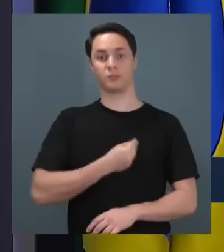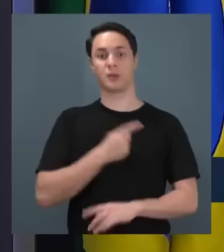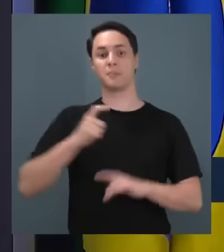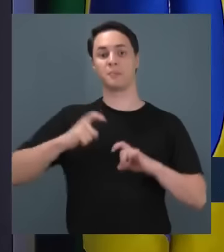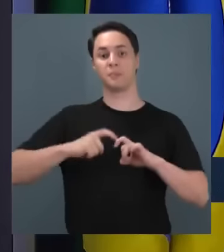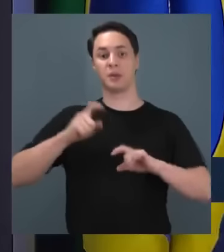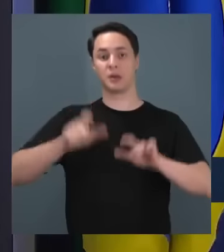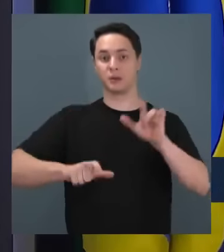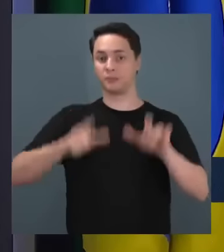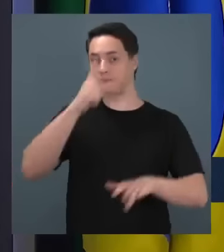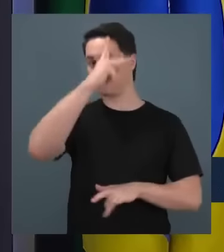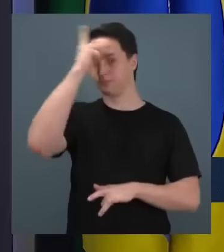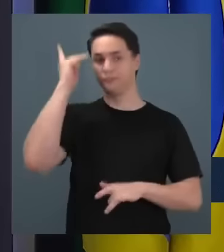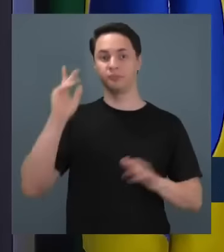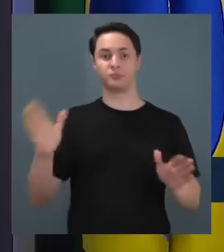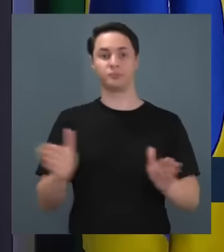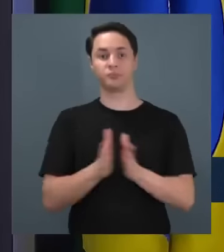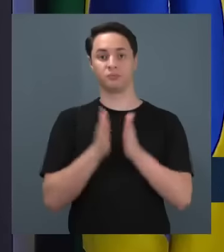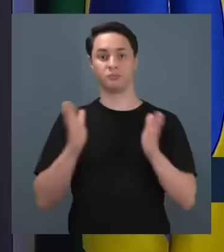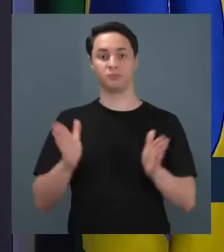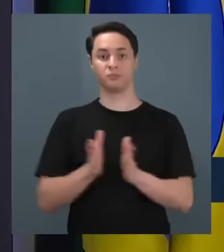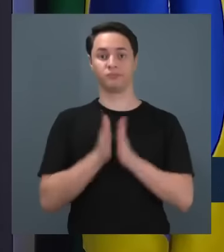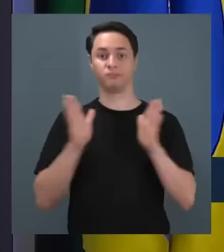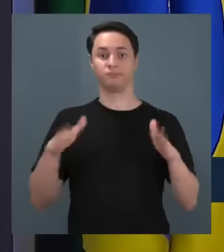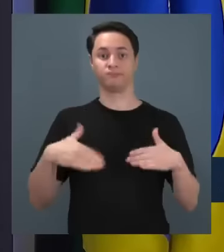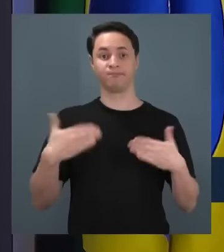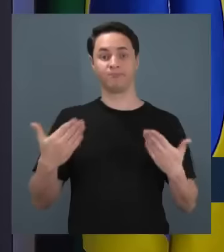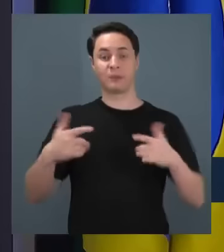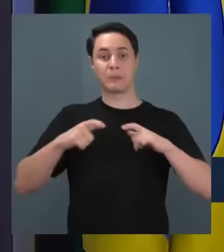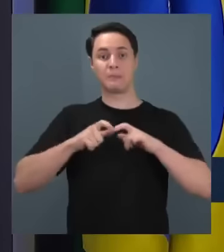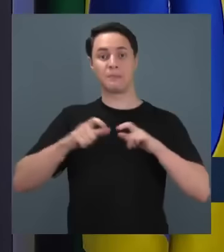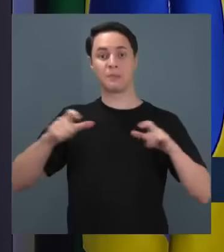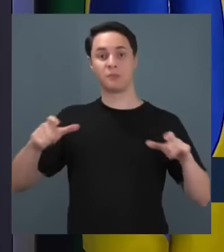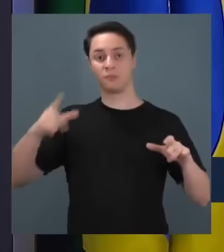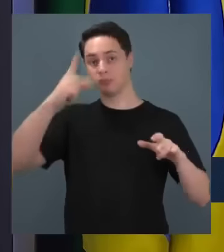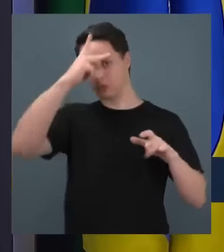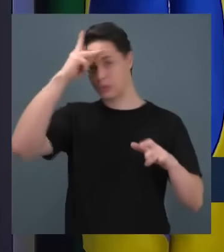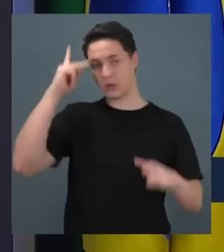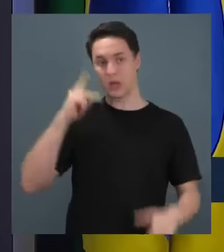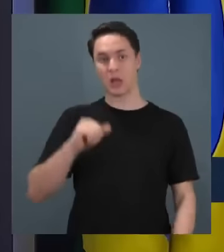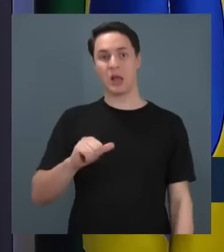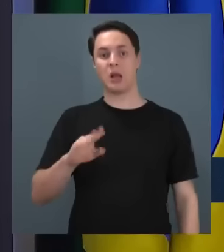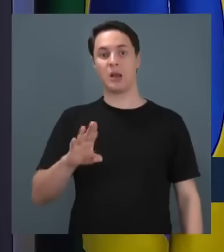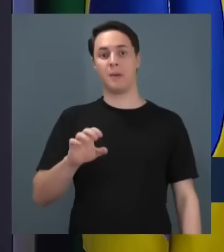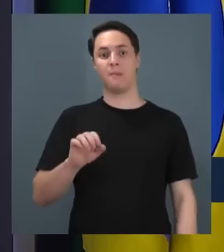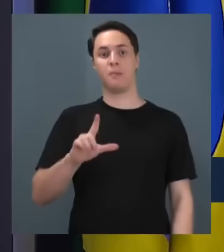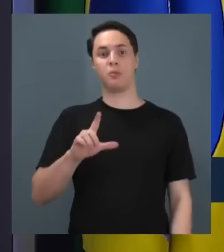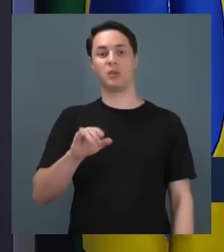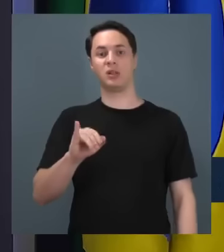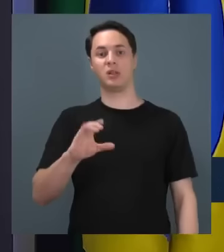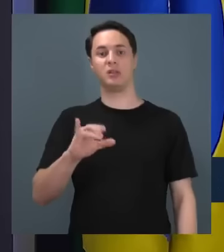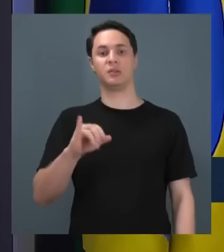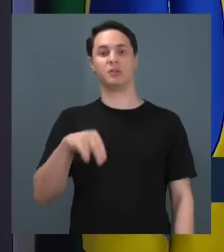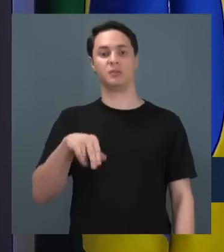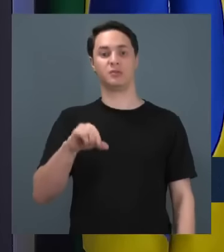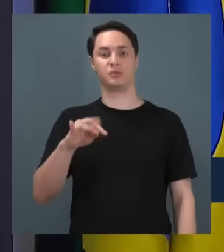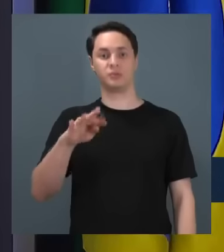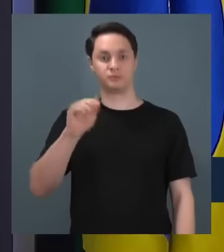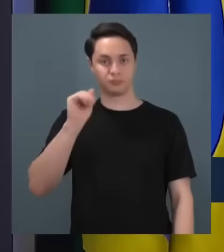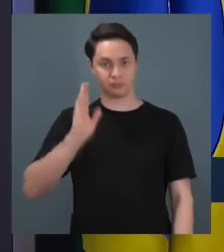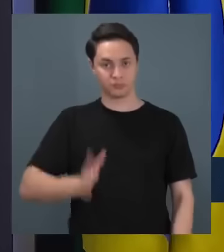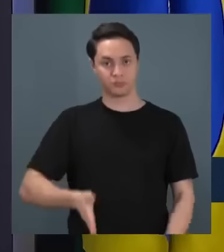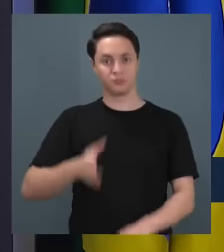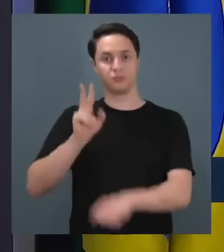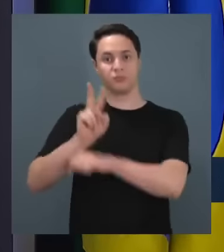pobres, e foi um dos maiores abolicionistas do Brasil naquela época. Ele já defendia os